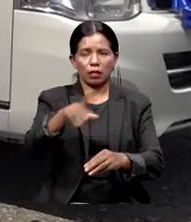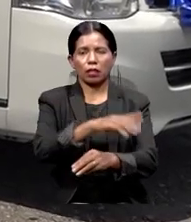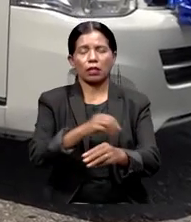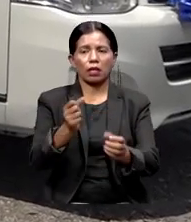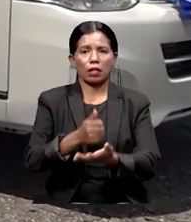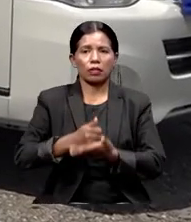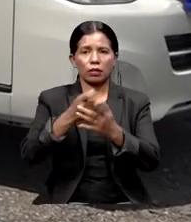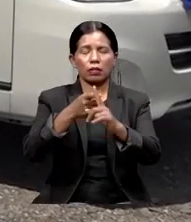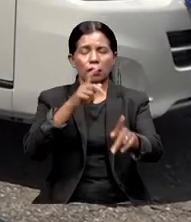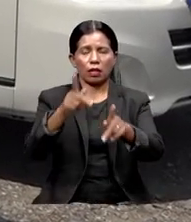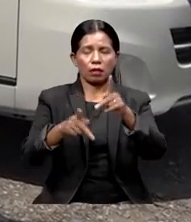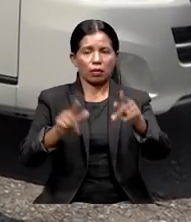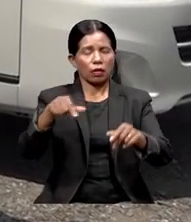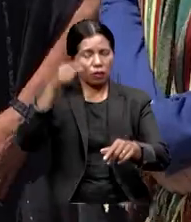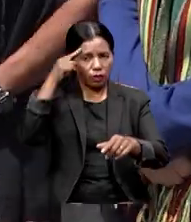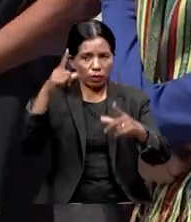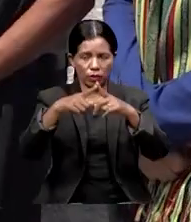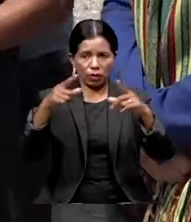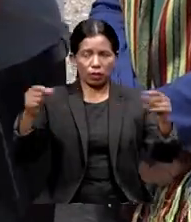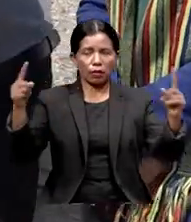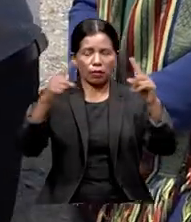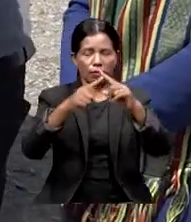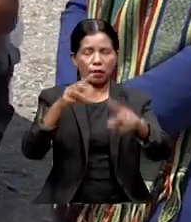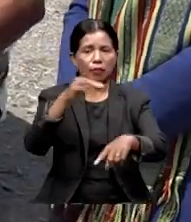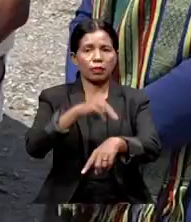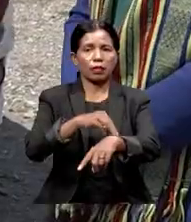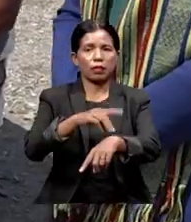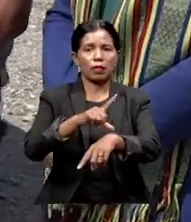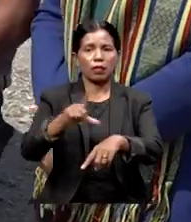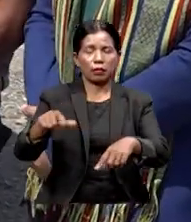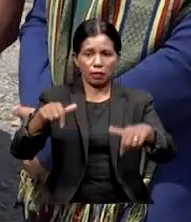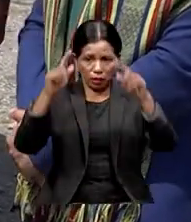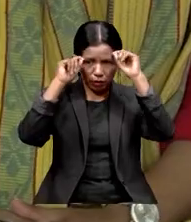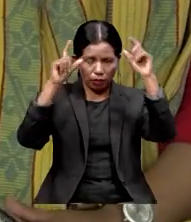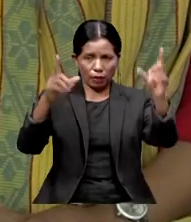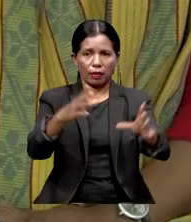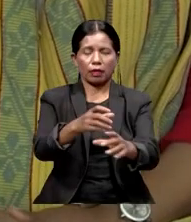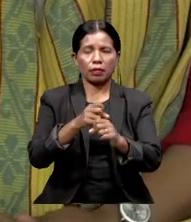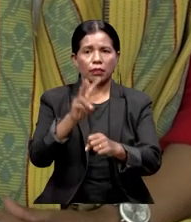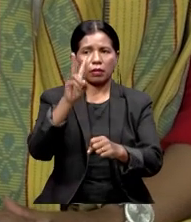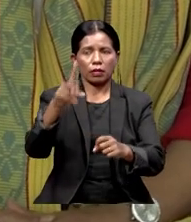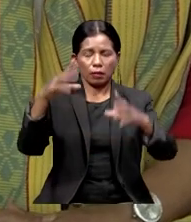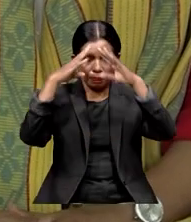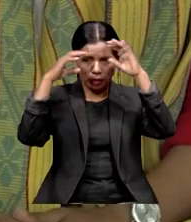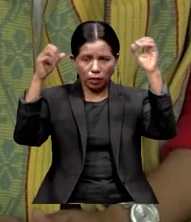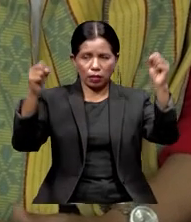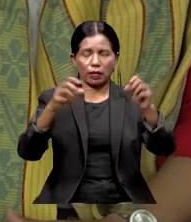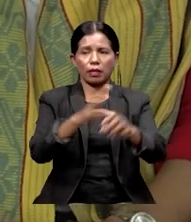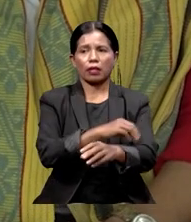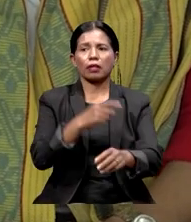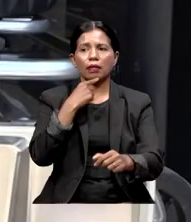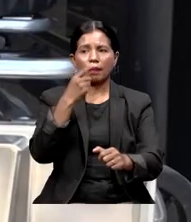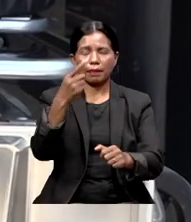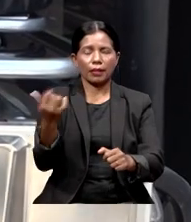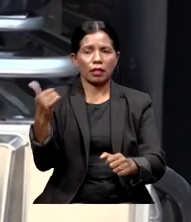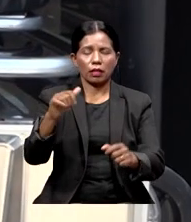apoio russi povo no Governu Japaun ba Misaun Lepra iha Timor-Leste. Hafoin simo ambulância ruane presidente Misaun Lepra hateten